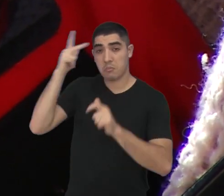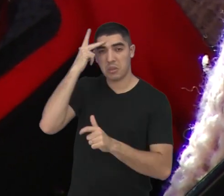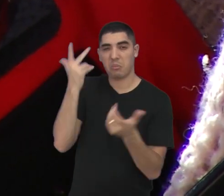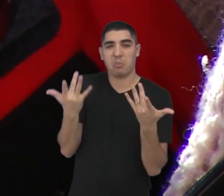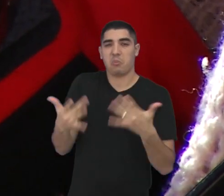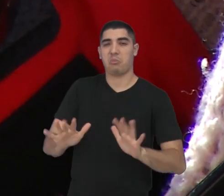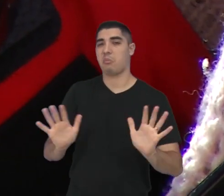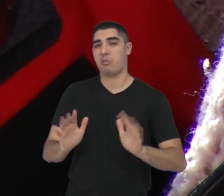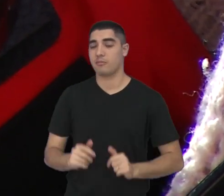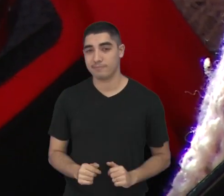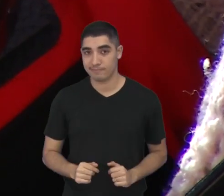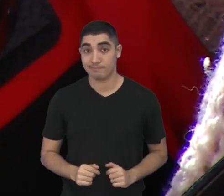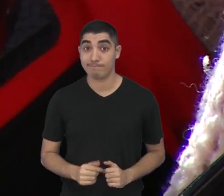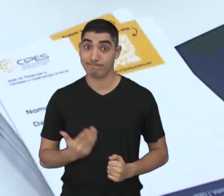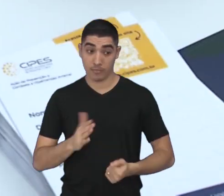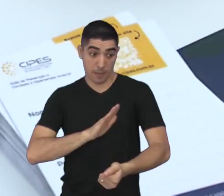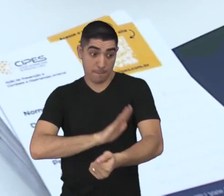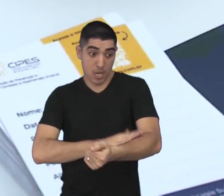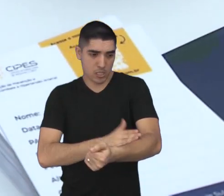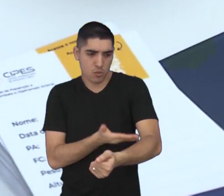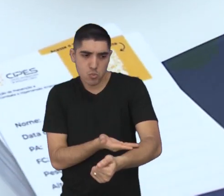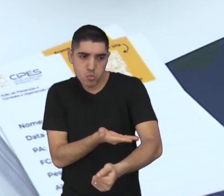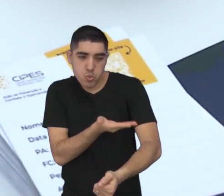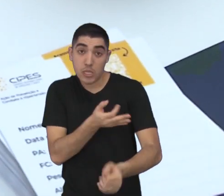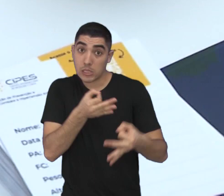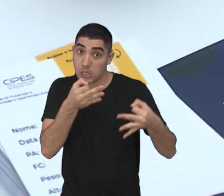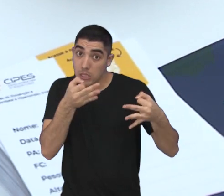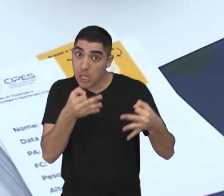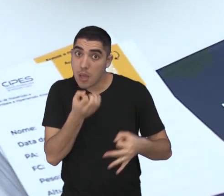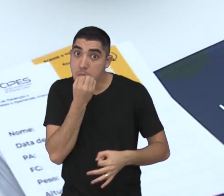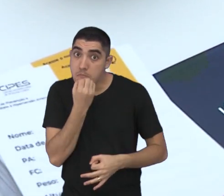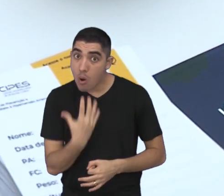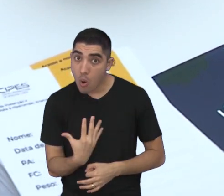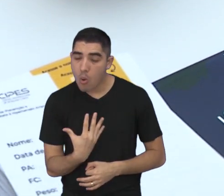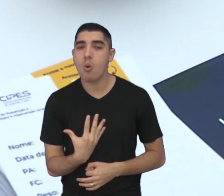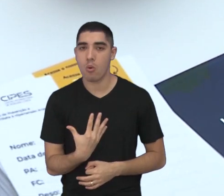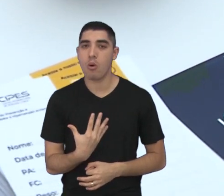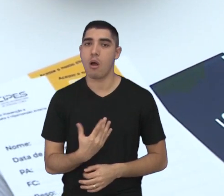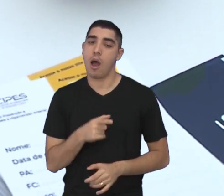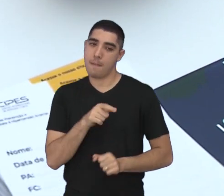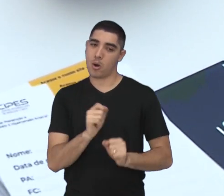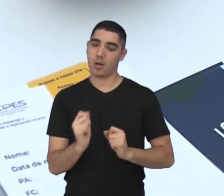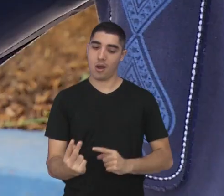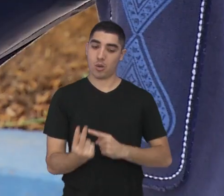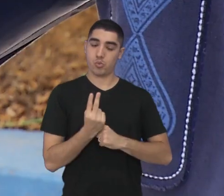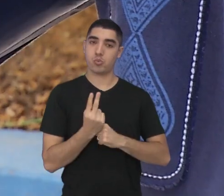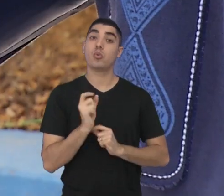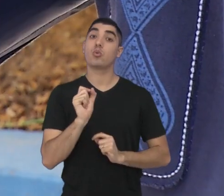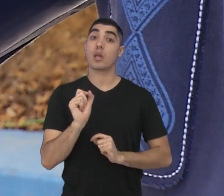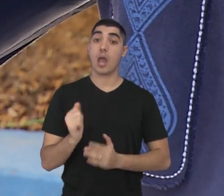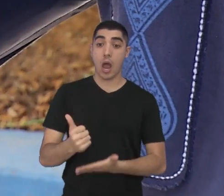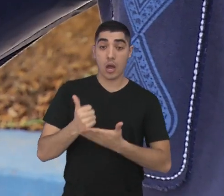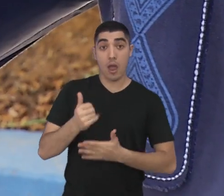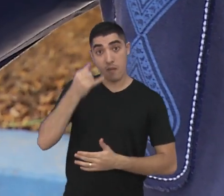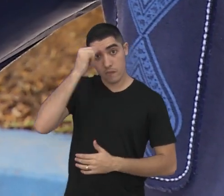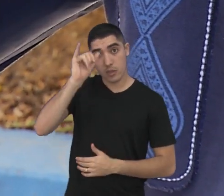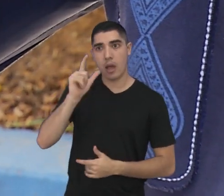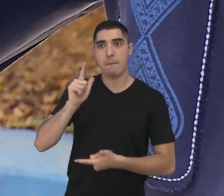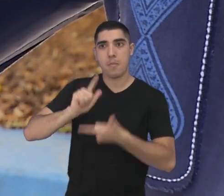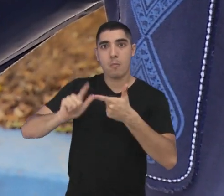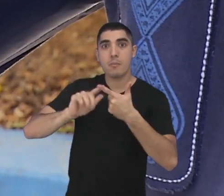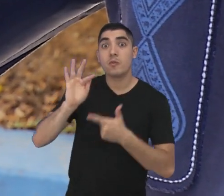nem sempre é assim que acontece. Manter a pressão no nível considerado bom pelos médicos pode ajudar a